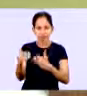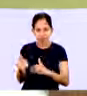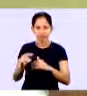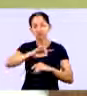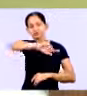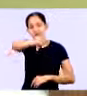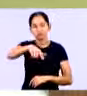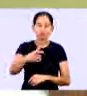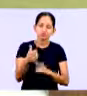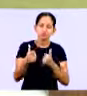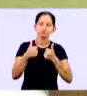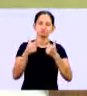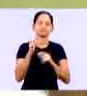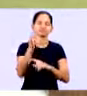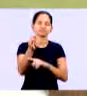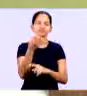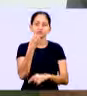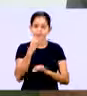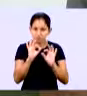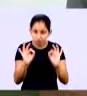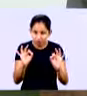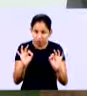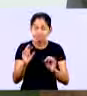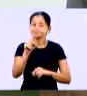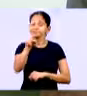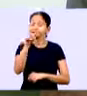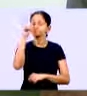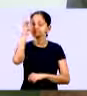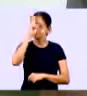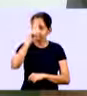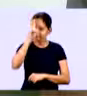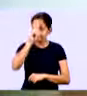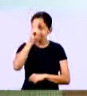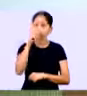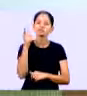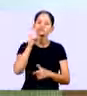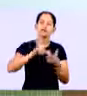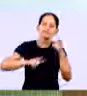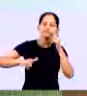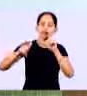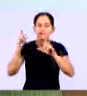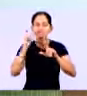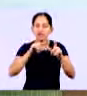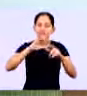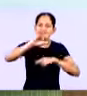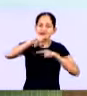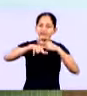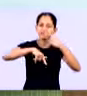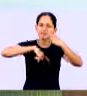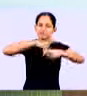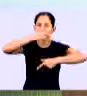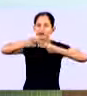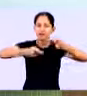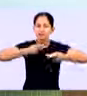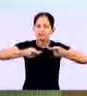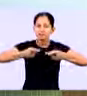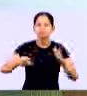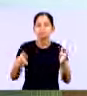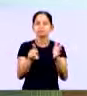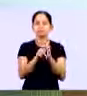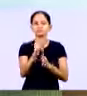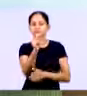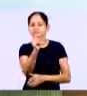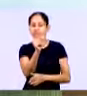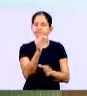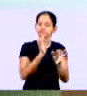todos tenham sucesso no futuro. Se lembre que vocês estão sendo capacitados para fazer planejamento financeiro, né? Então, assim, existe uma série